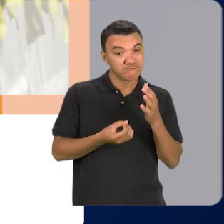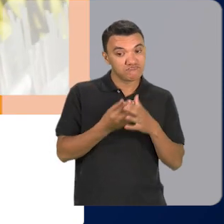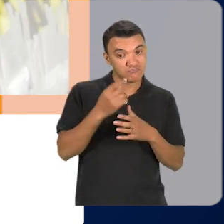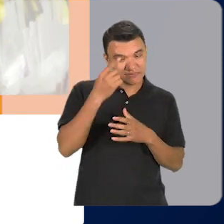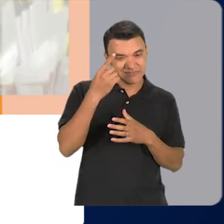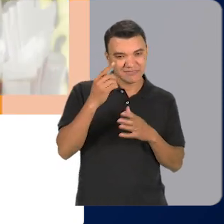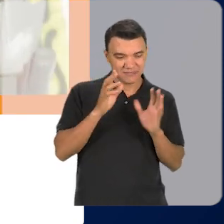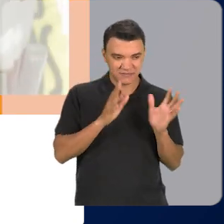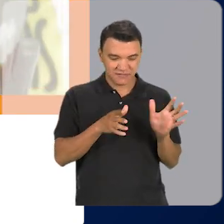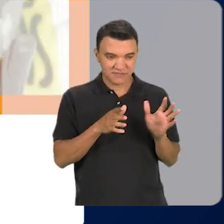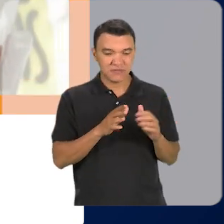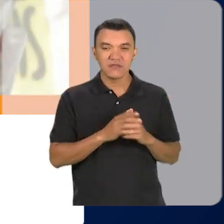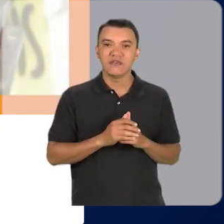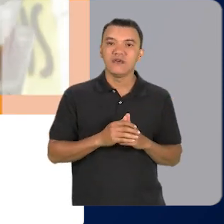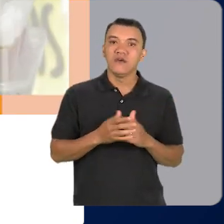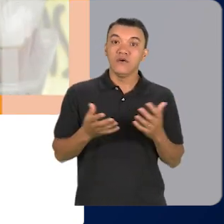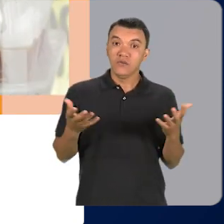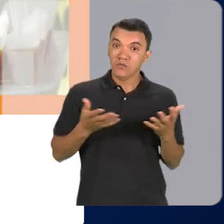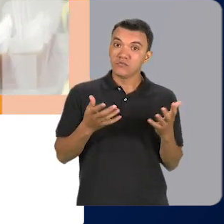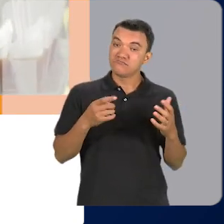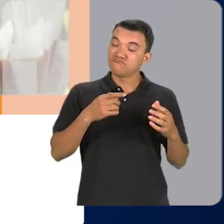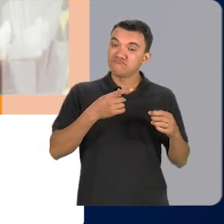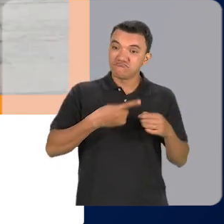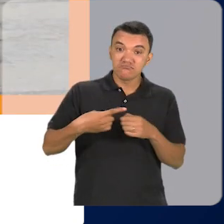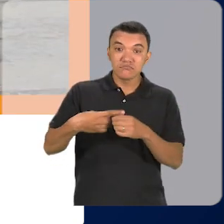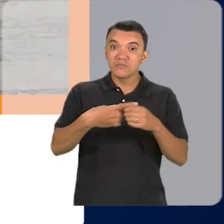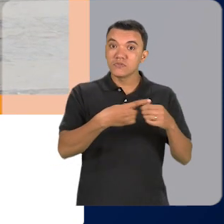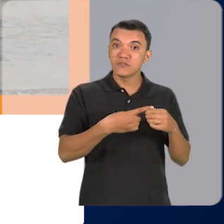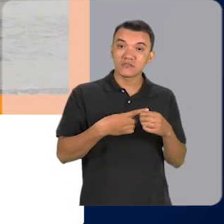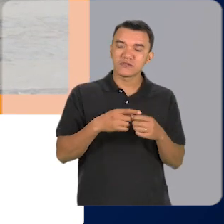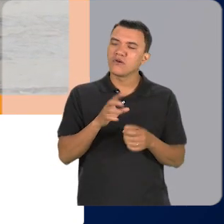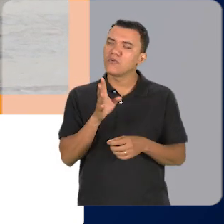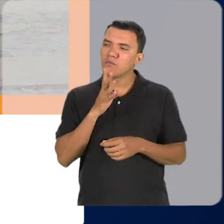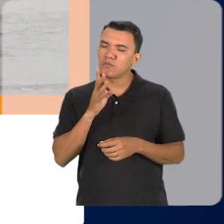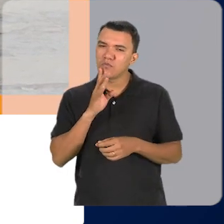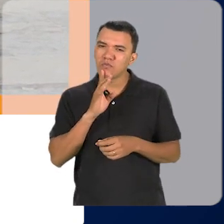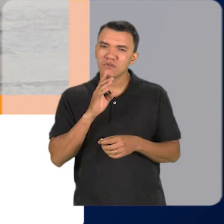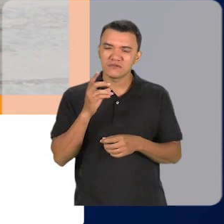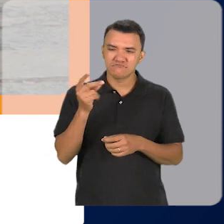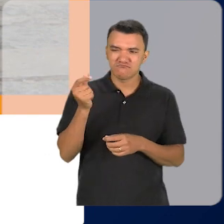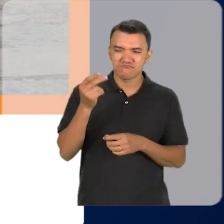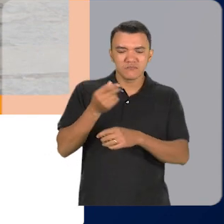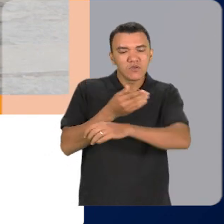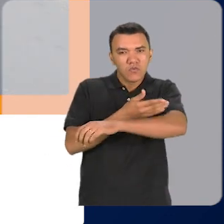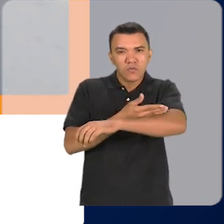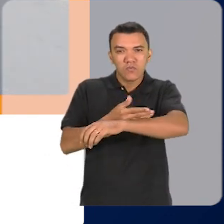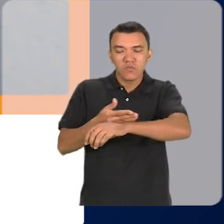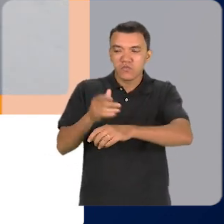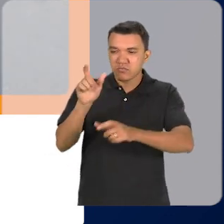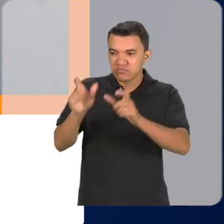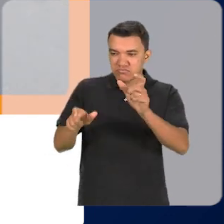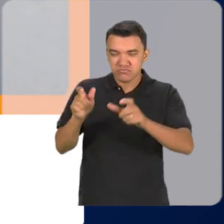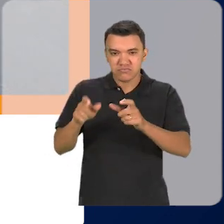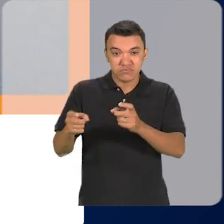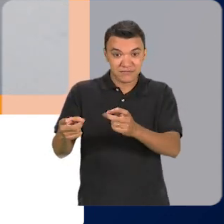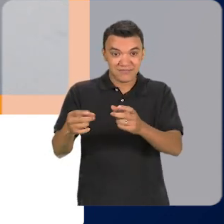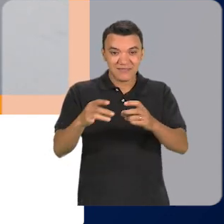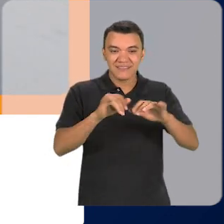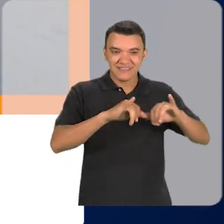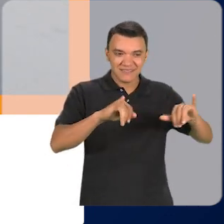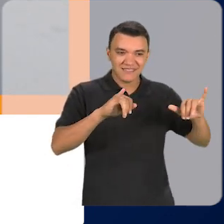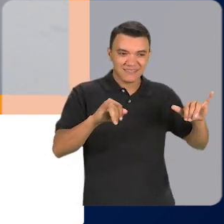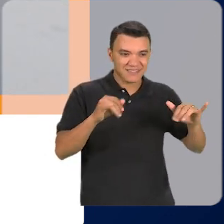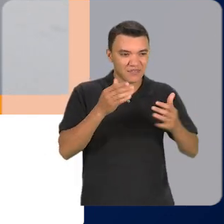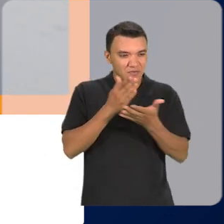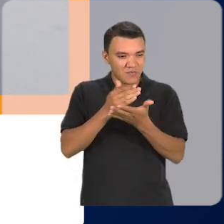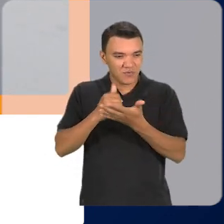cidades até alguns exemplos que são clássicos, todo mundo conhece, de pregoeiros, né? Tem o pessoal que canta lá o Cuscuz Ideal e